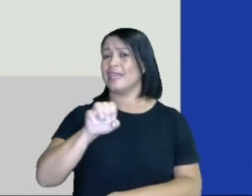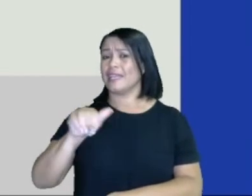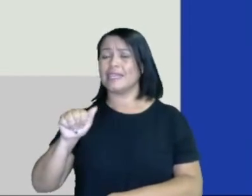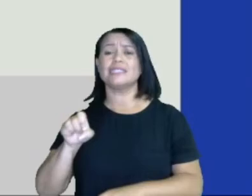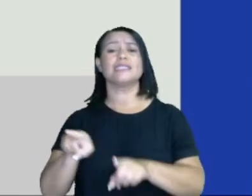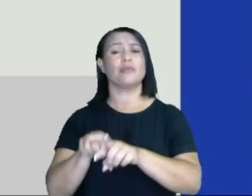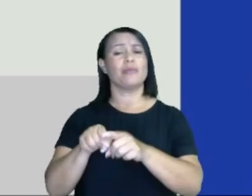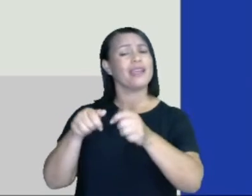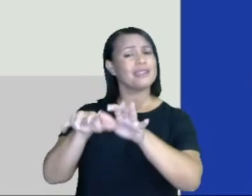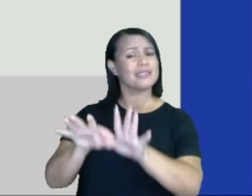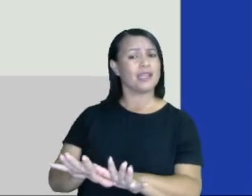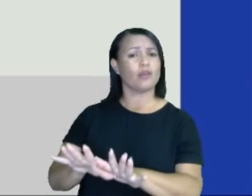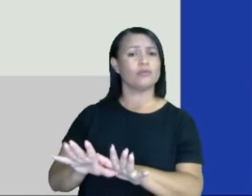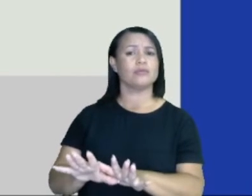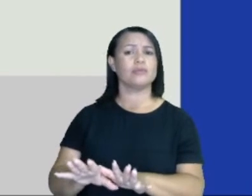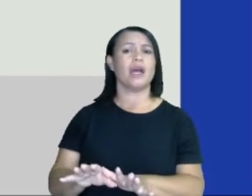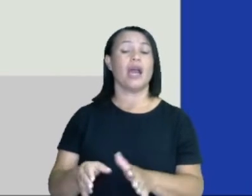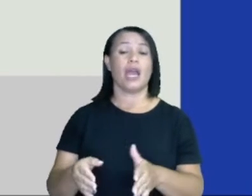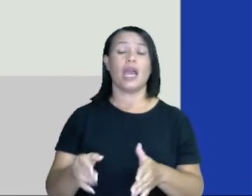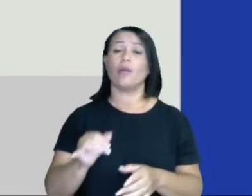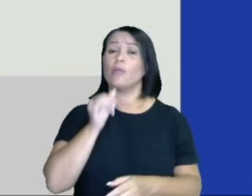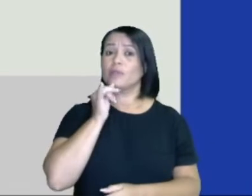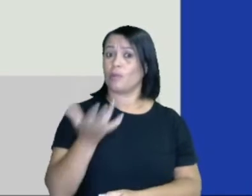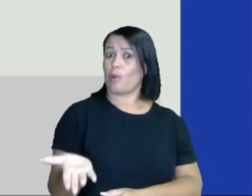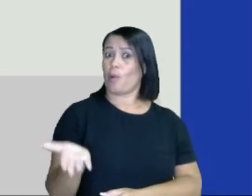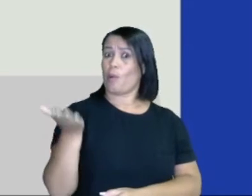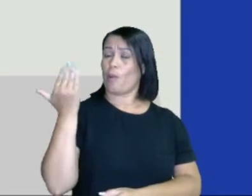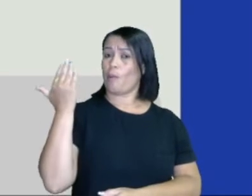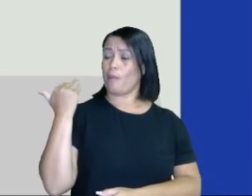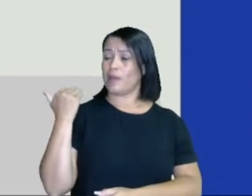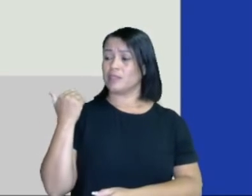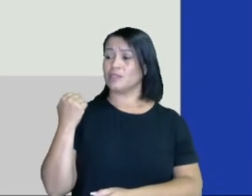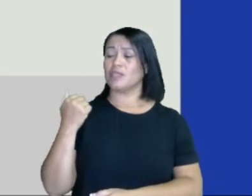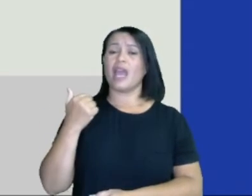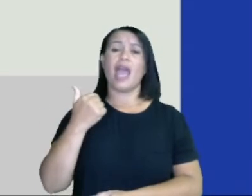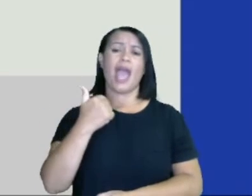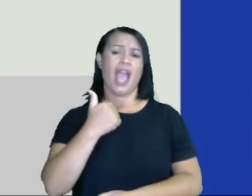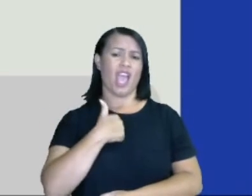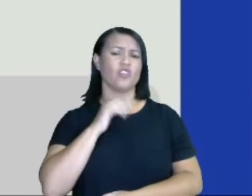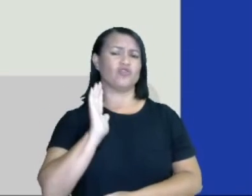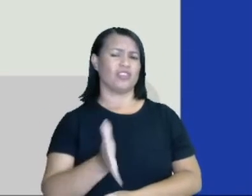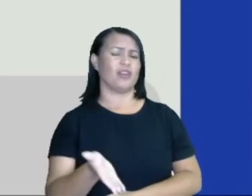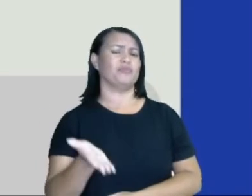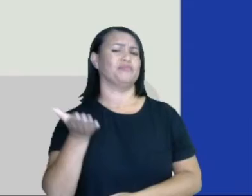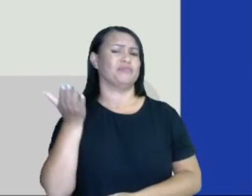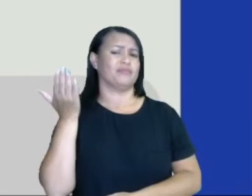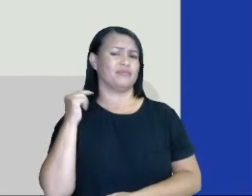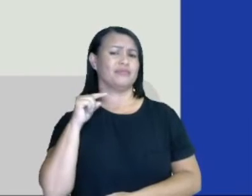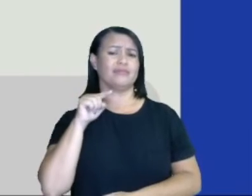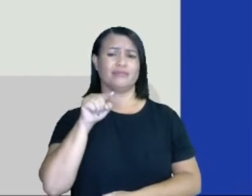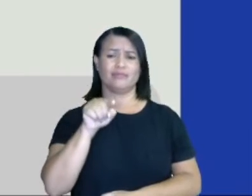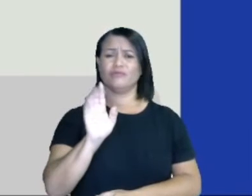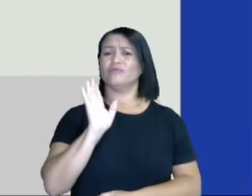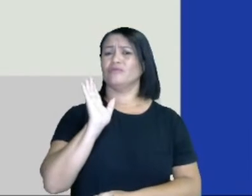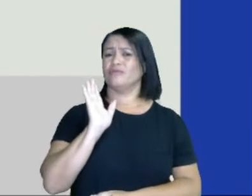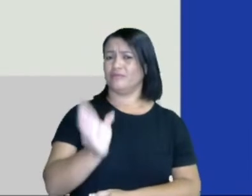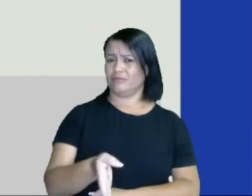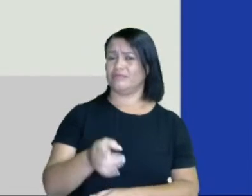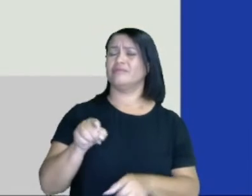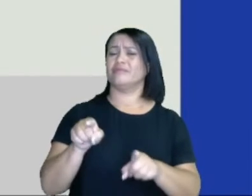estão. E no pretérito, eu estuve, tu ou